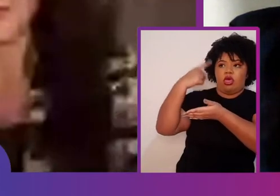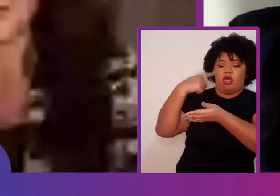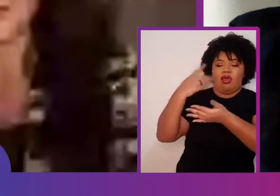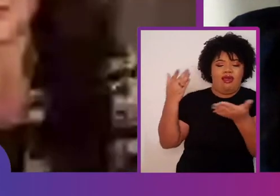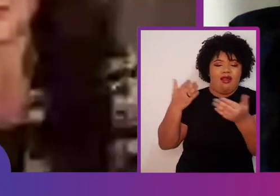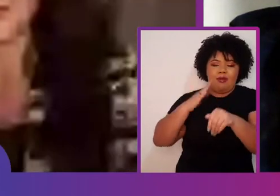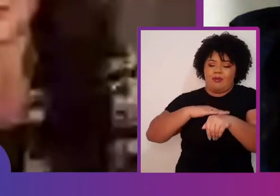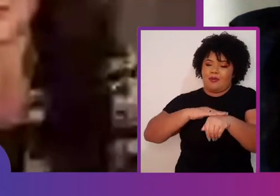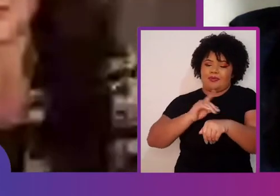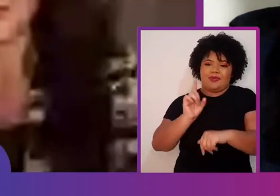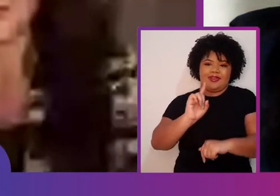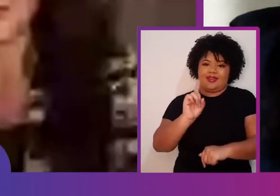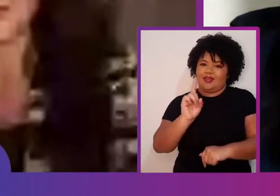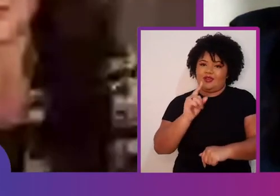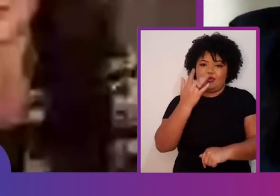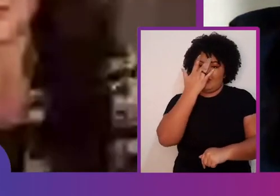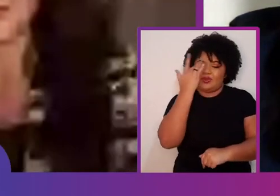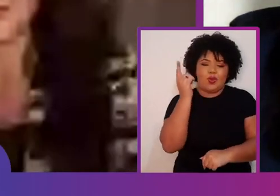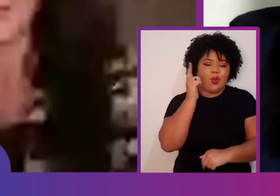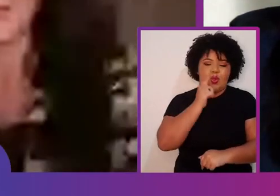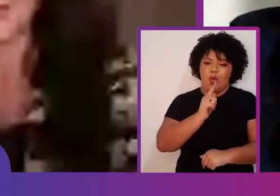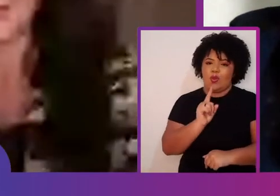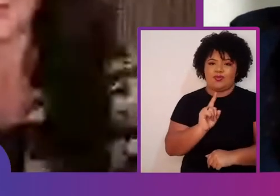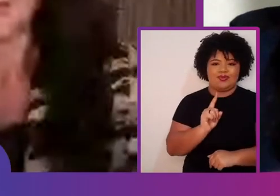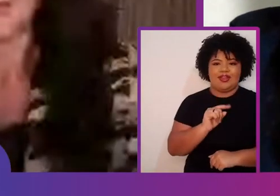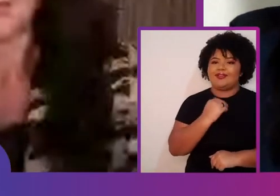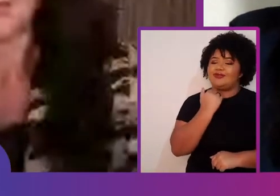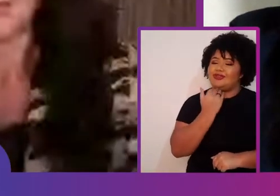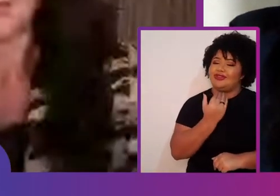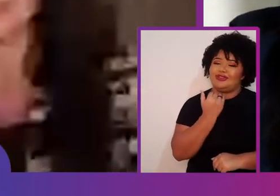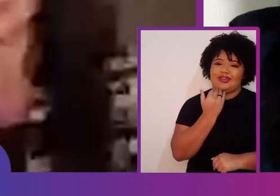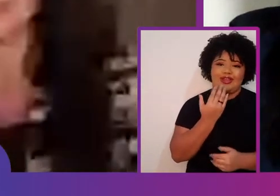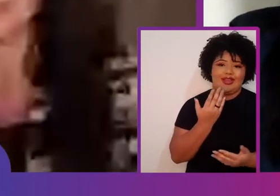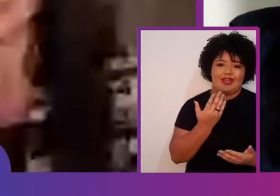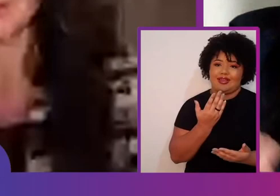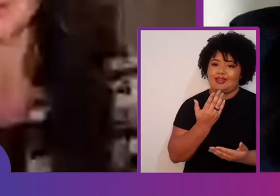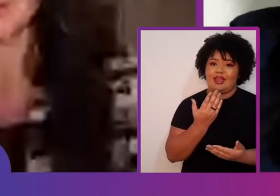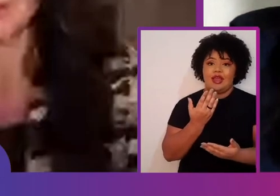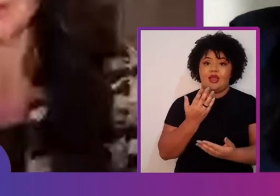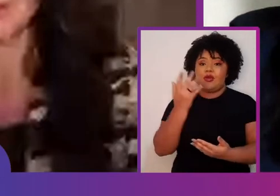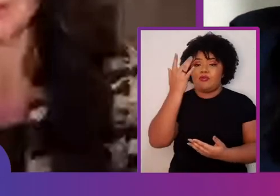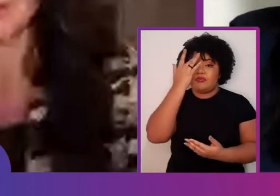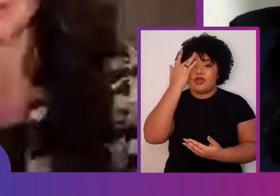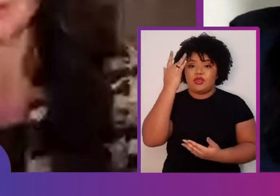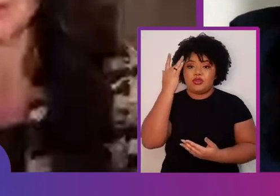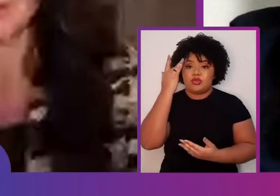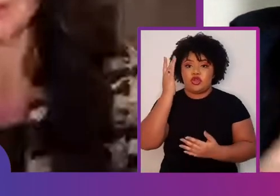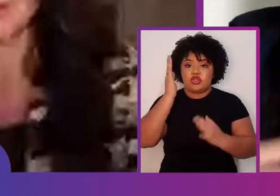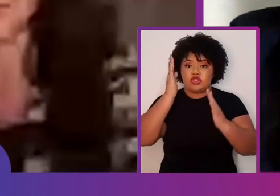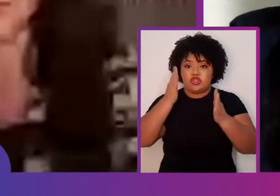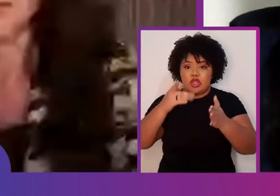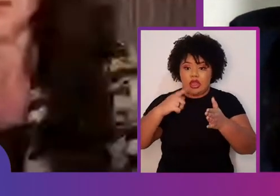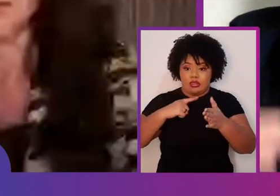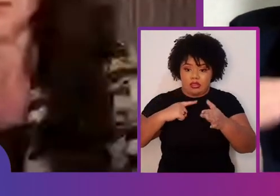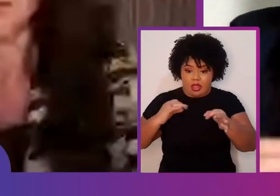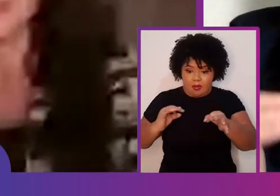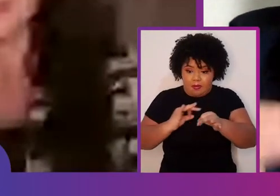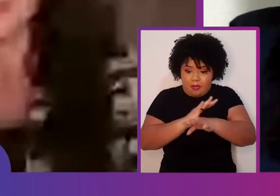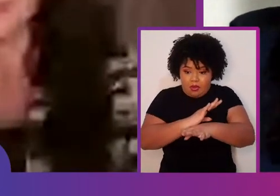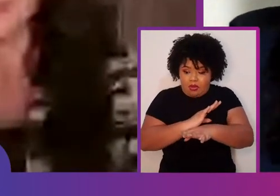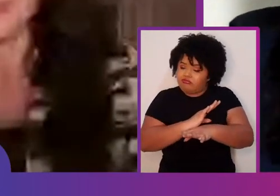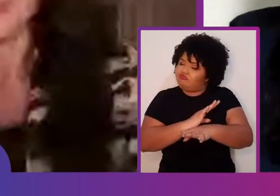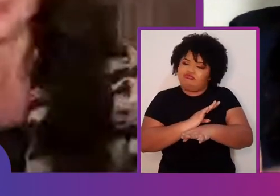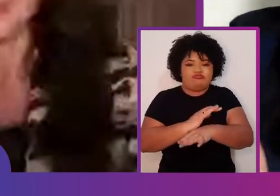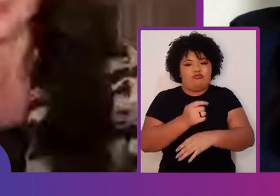não têm recursos. Não adianta. São pouquíssimos os que já estão com essa bagagem feita. A maior parte